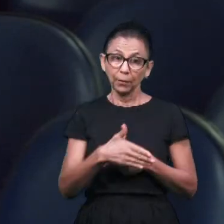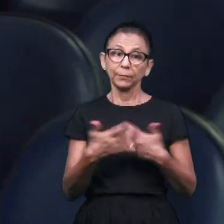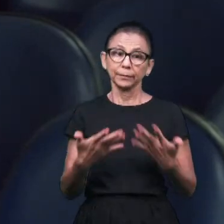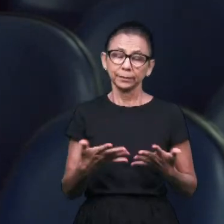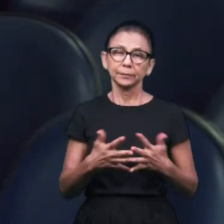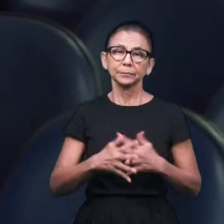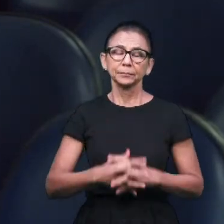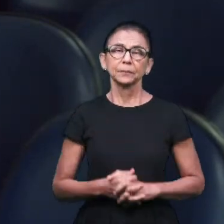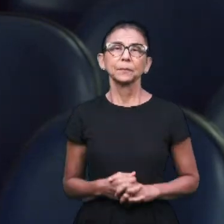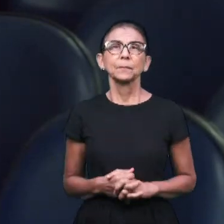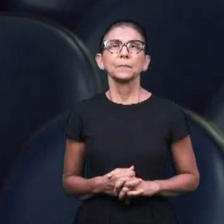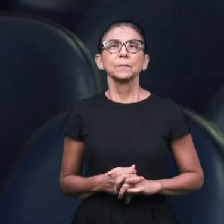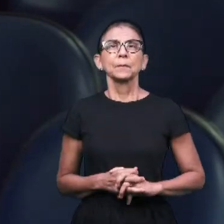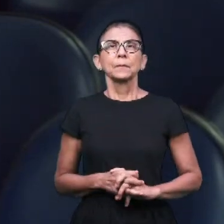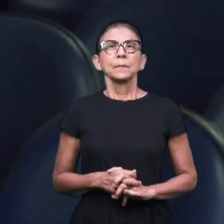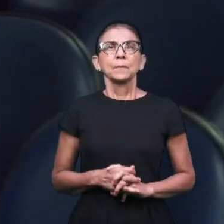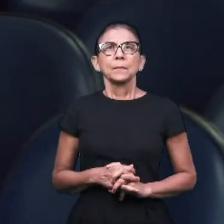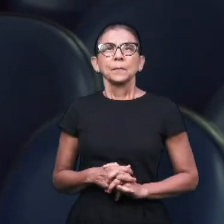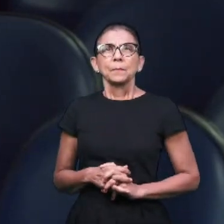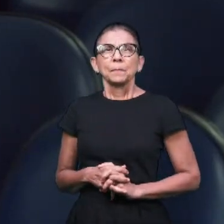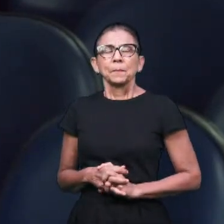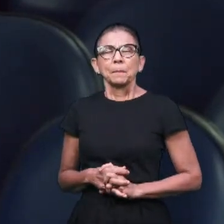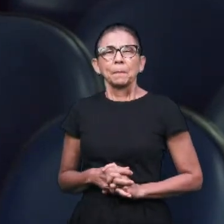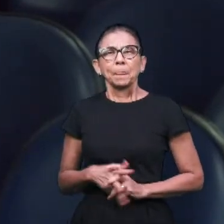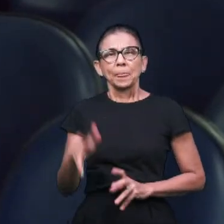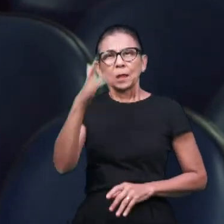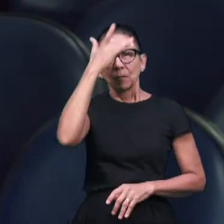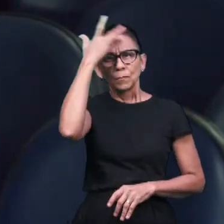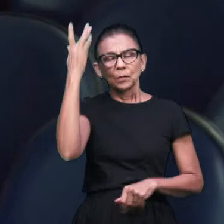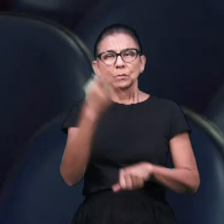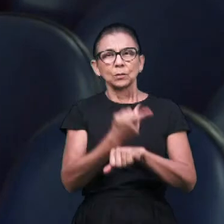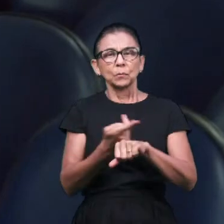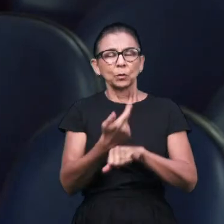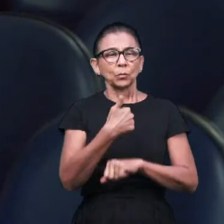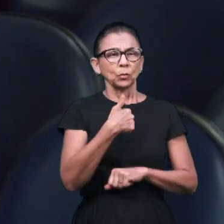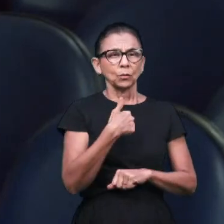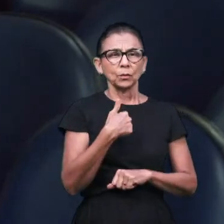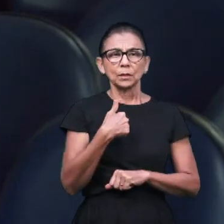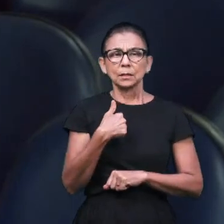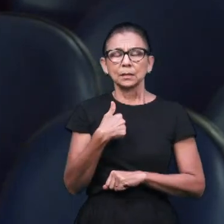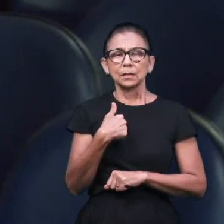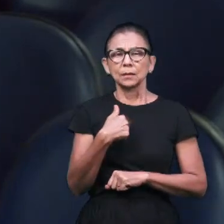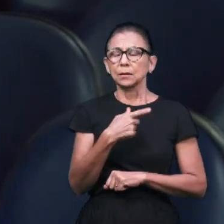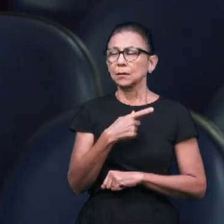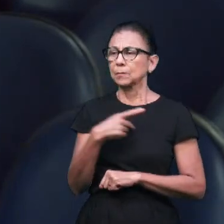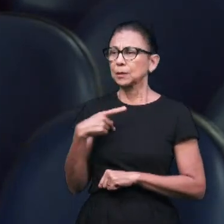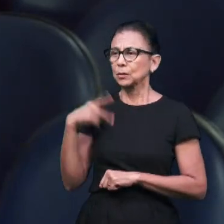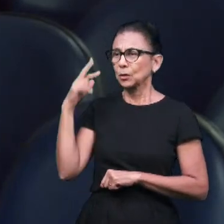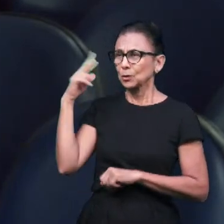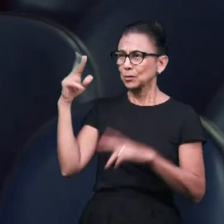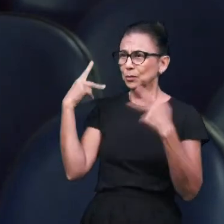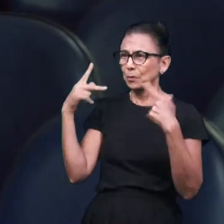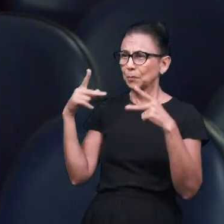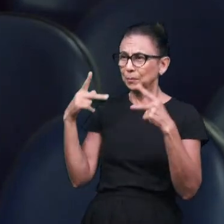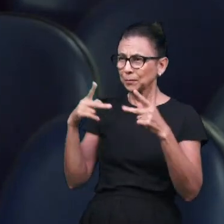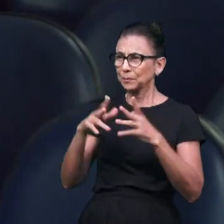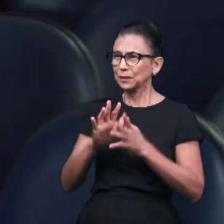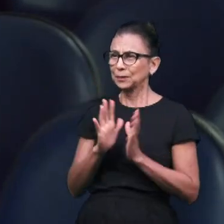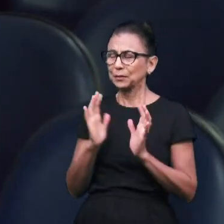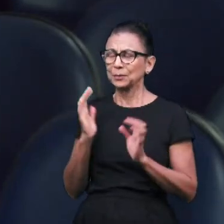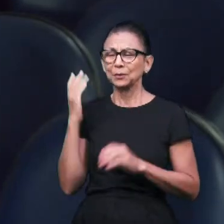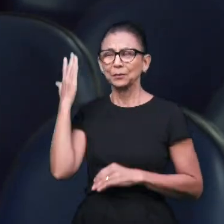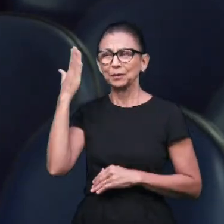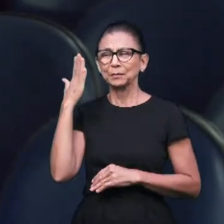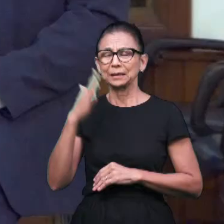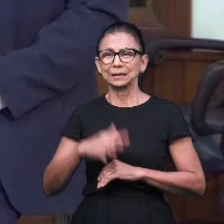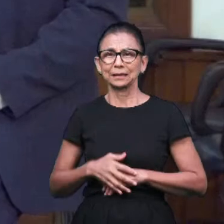procurou: pastor, o senhor pregou o que disse sobre carcereiro. O senhor sabe que eu sou carcereiro? Eu pedi que ele dê uma palavra de Deus sobre a minha vida e eu